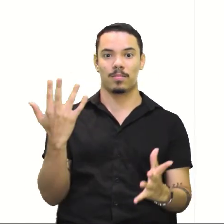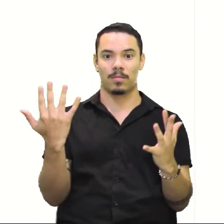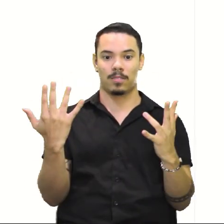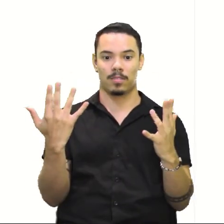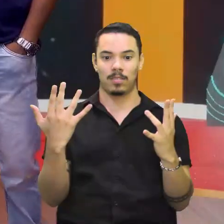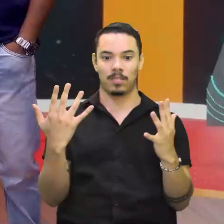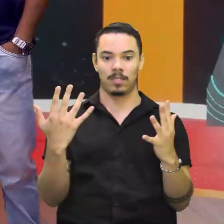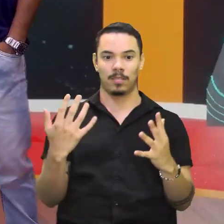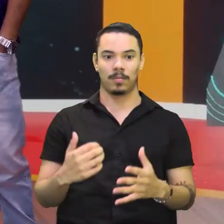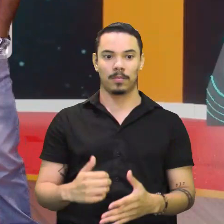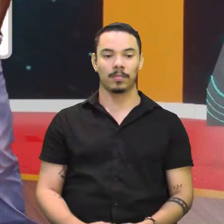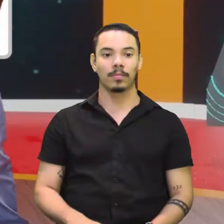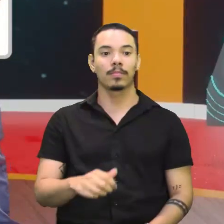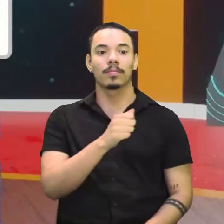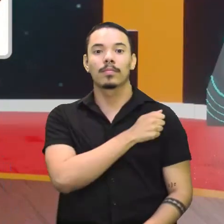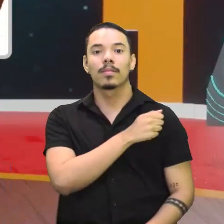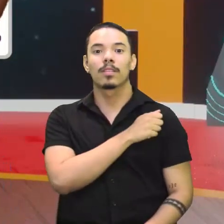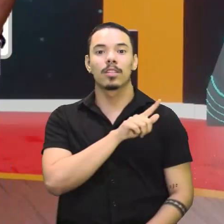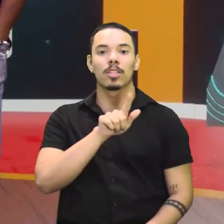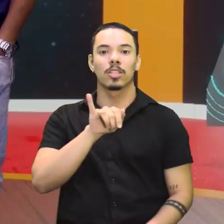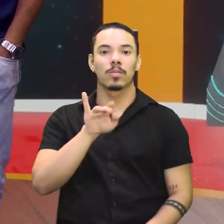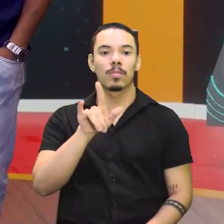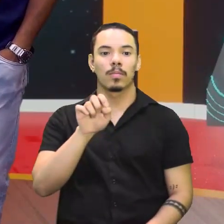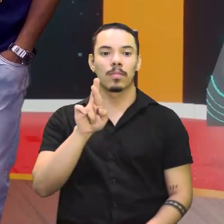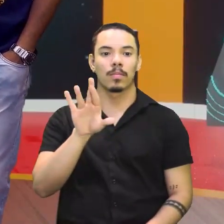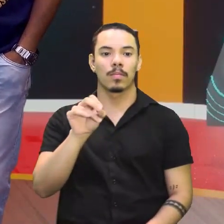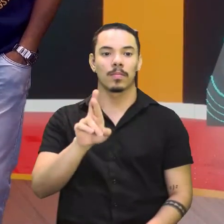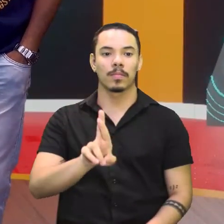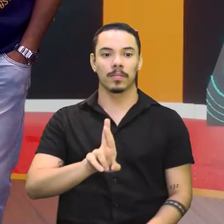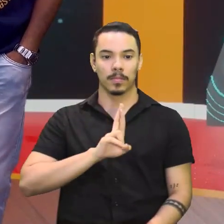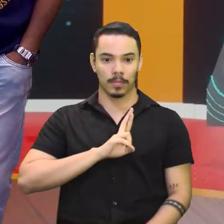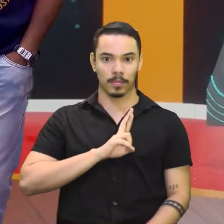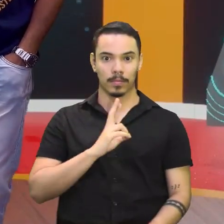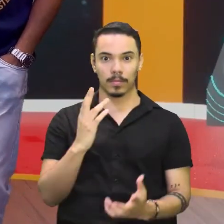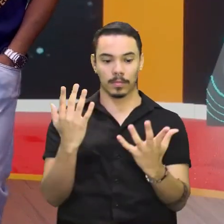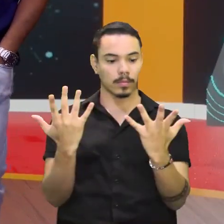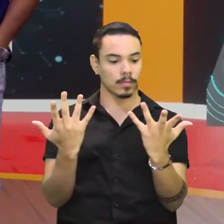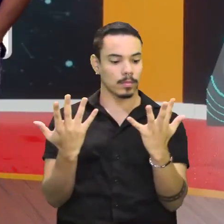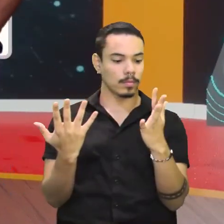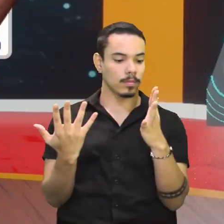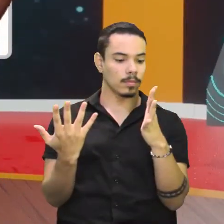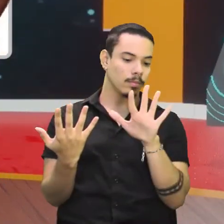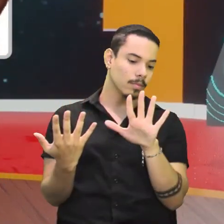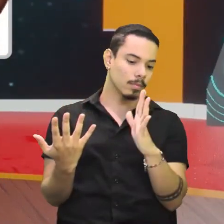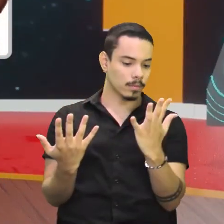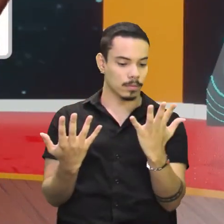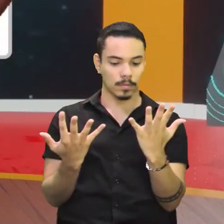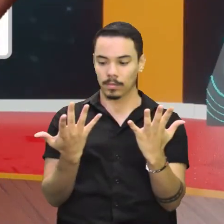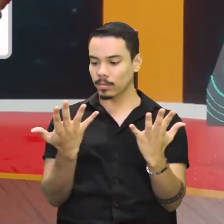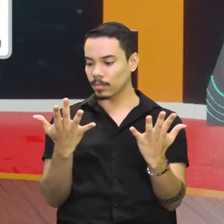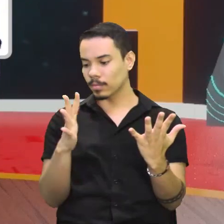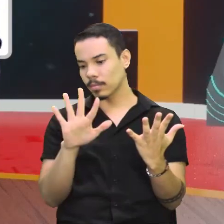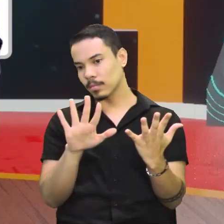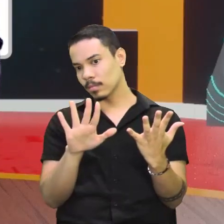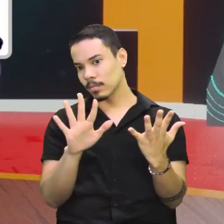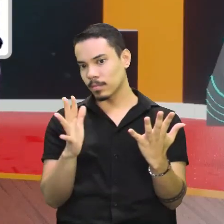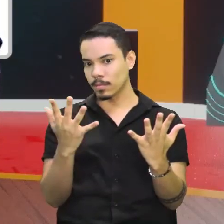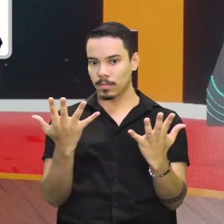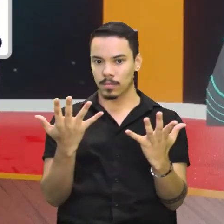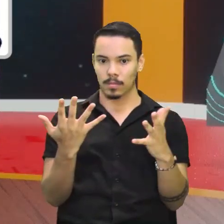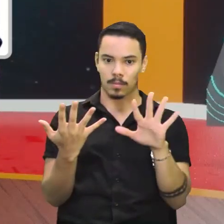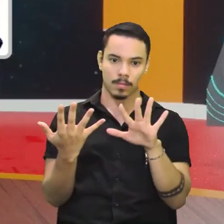Aluno Gilberto, acerta essa. Olhe para suas mãos a 10 dedos. A 10